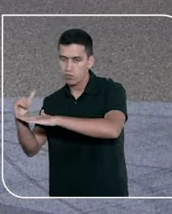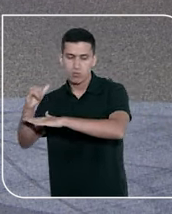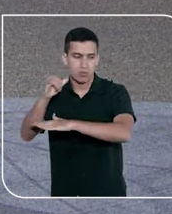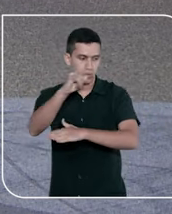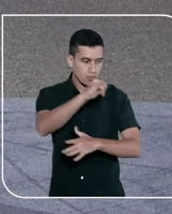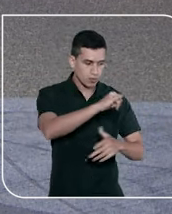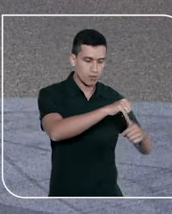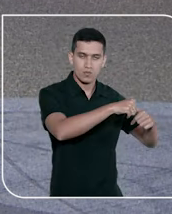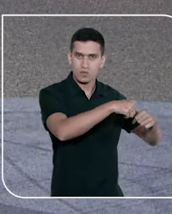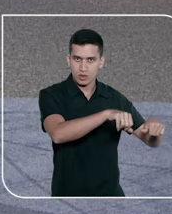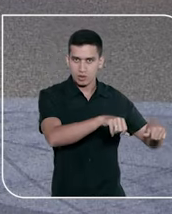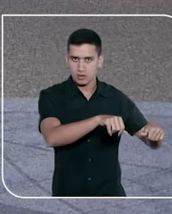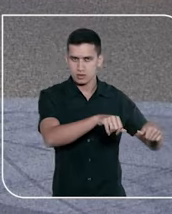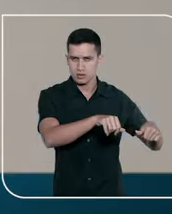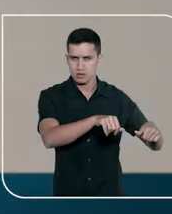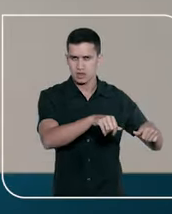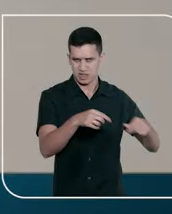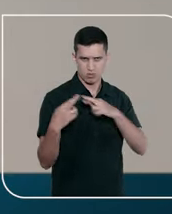de origem?